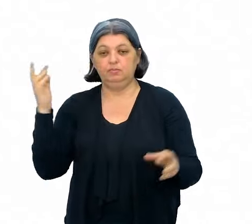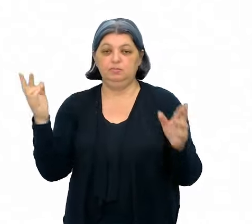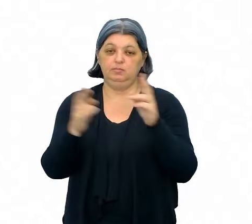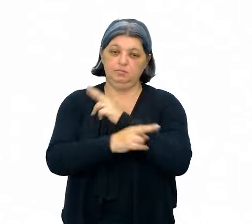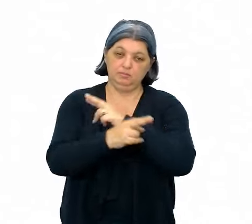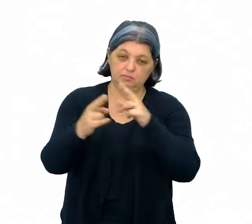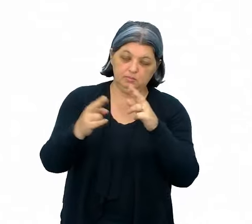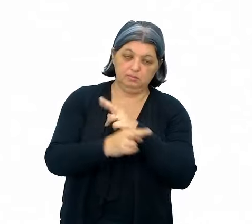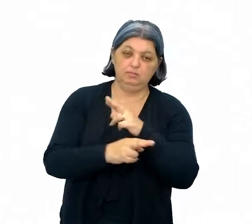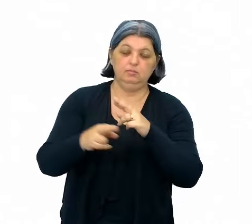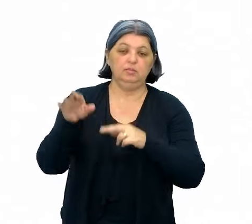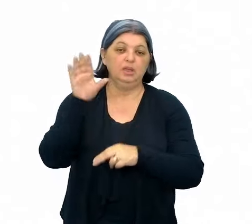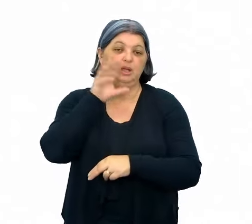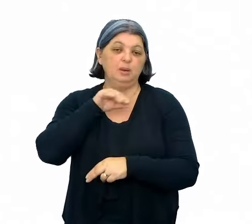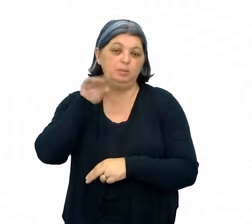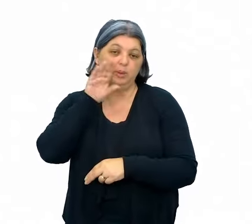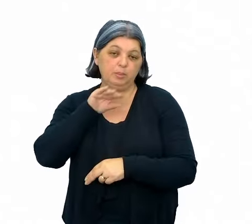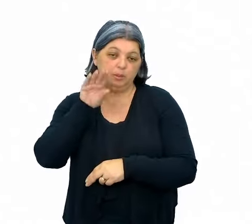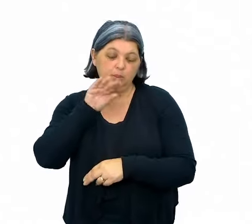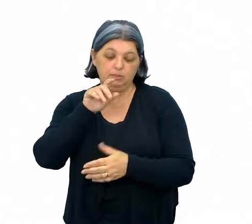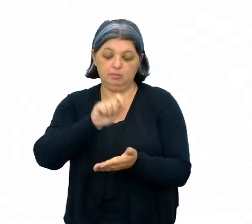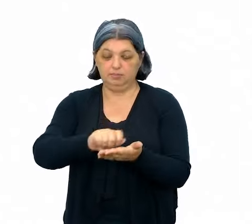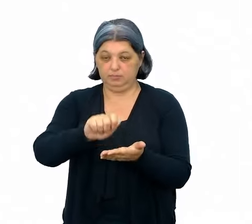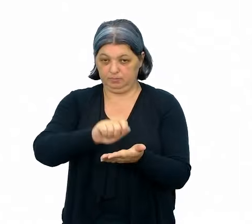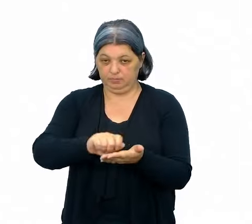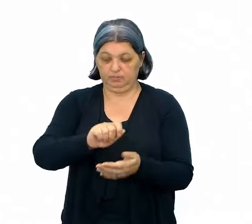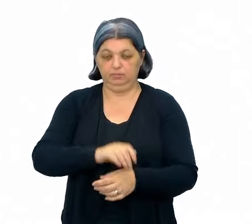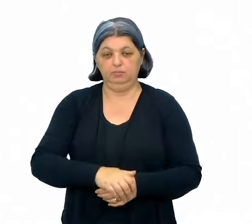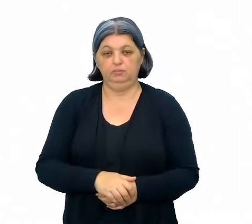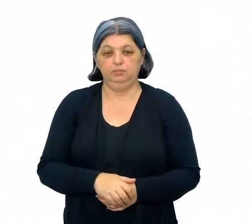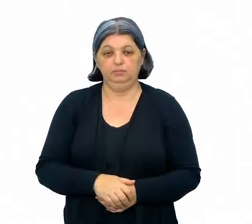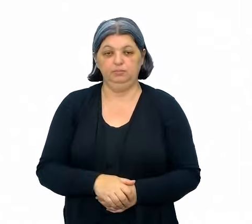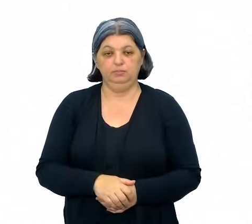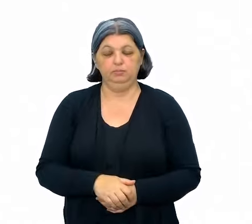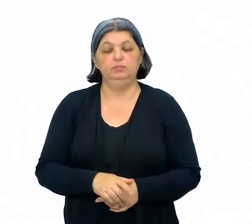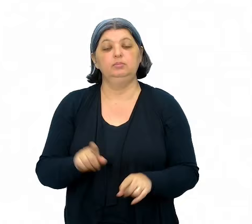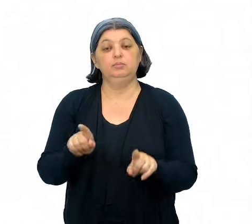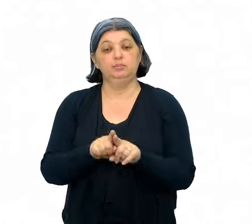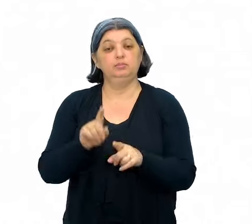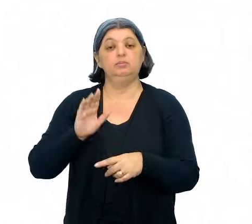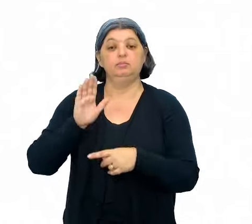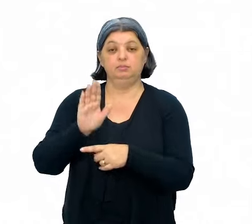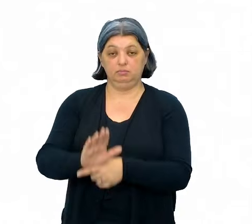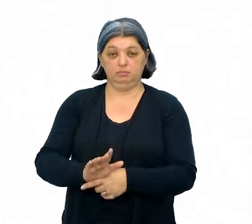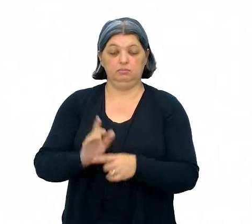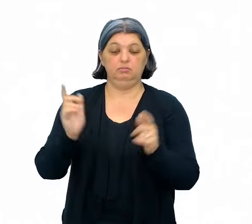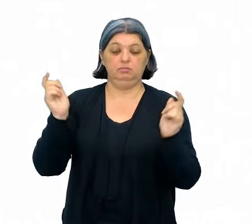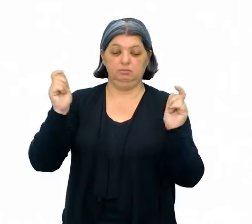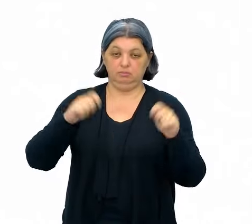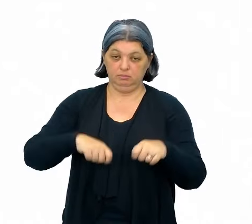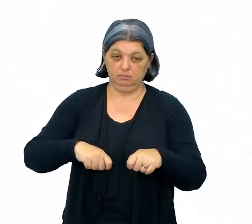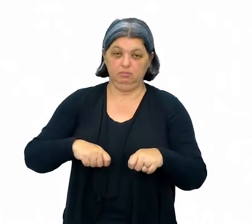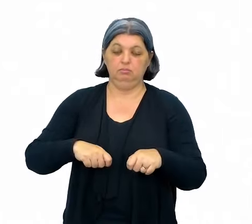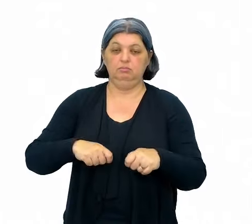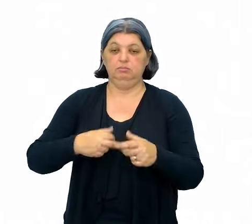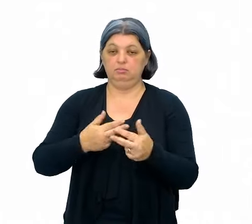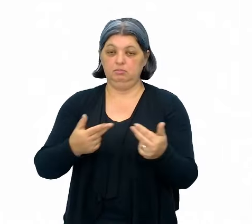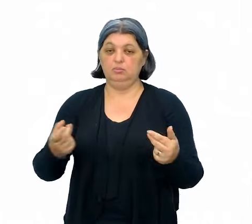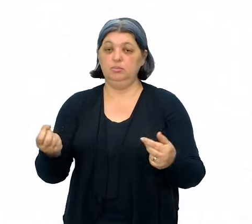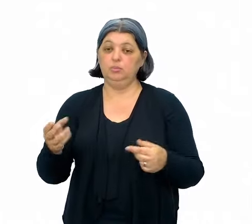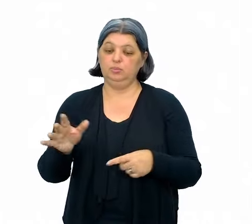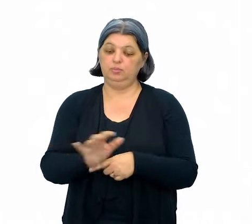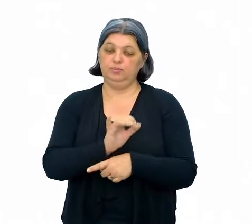entre a fala e a escrita, favorece o desenvolvimento das capacidades ou estratégias